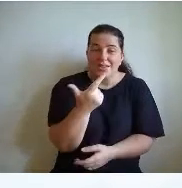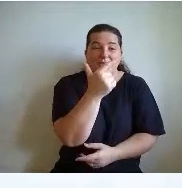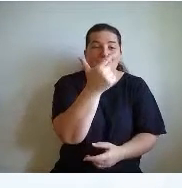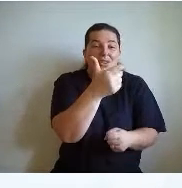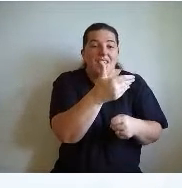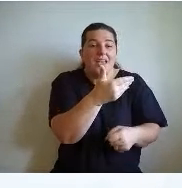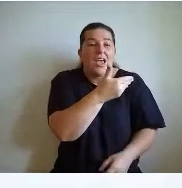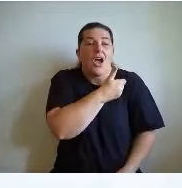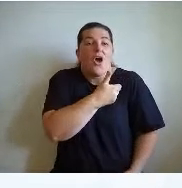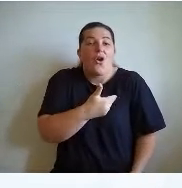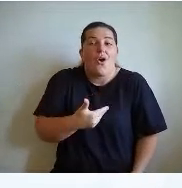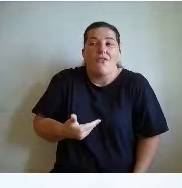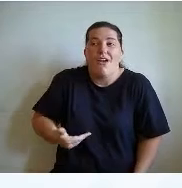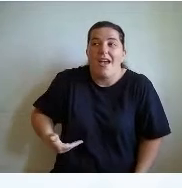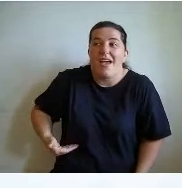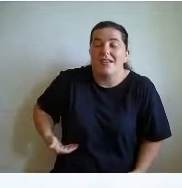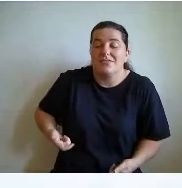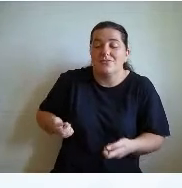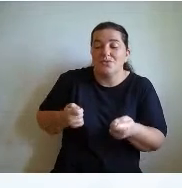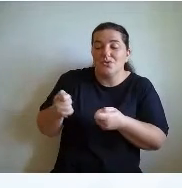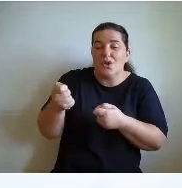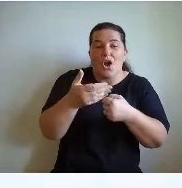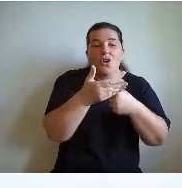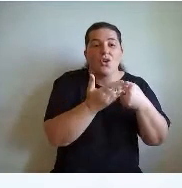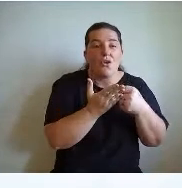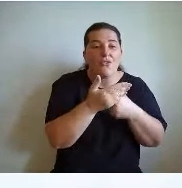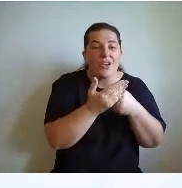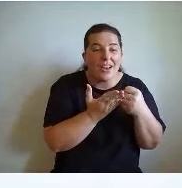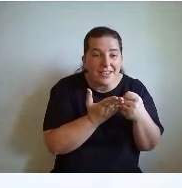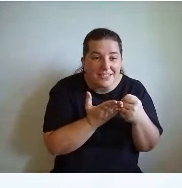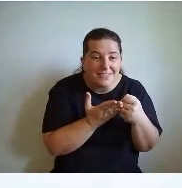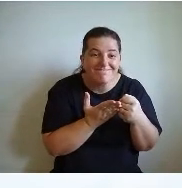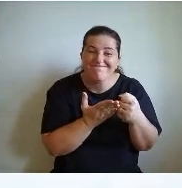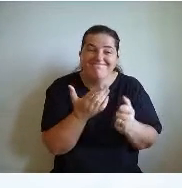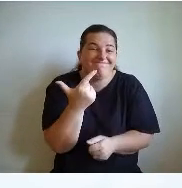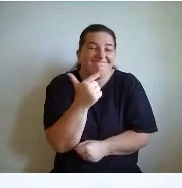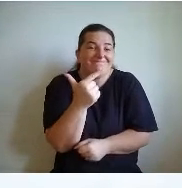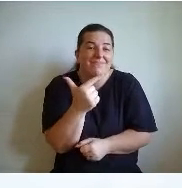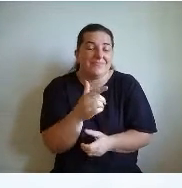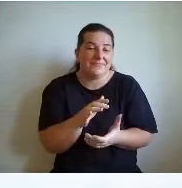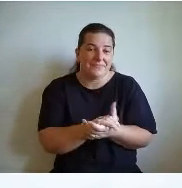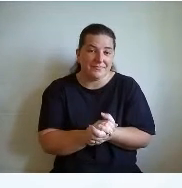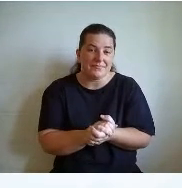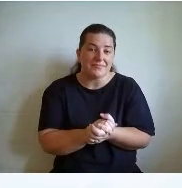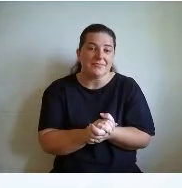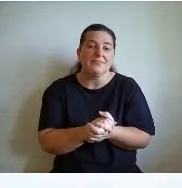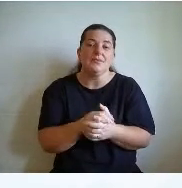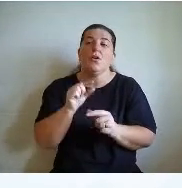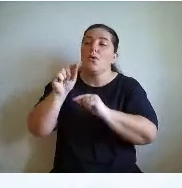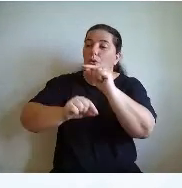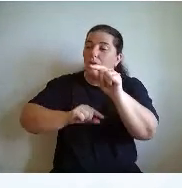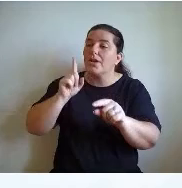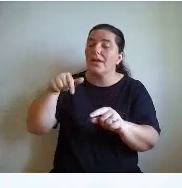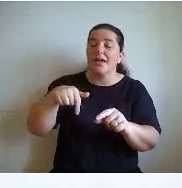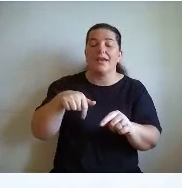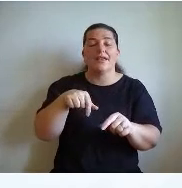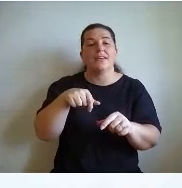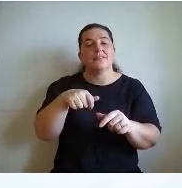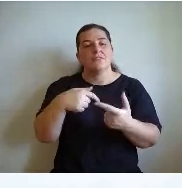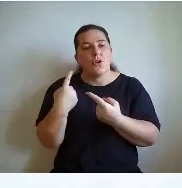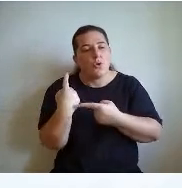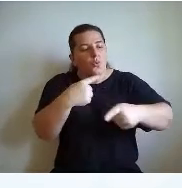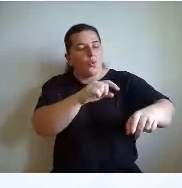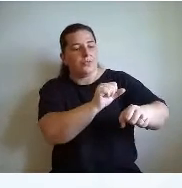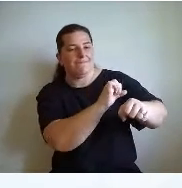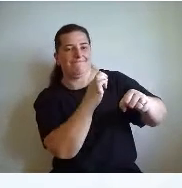governabilidade, né? Desse não entendimento de governabilidade do que é fazer um enfrentamento,